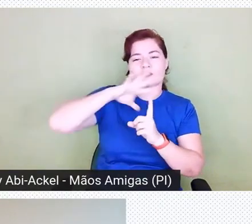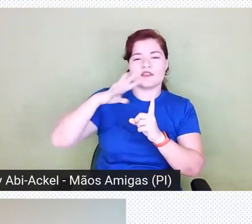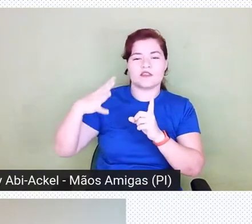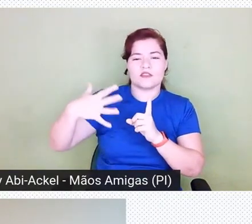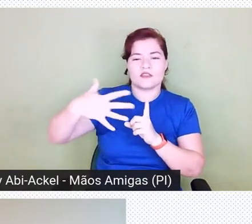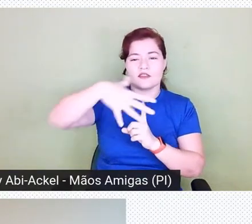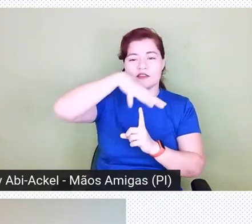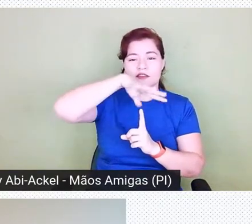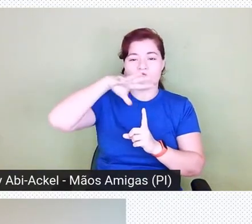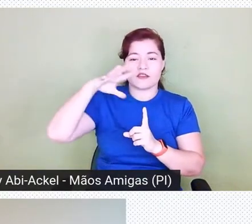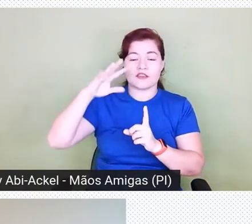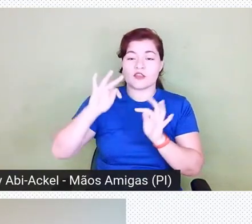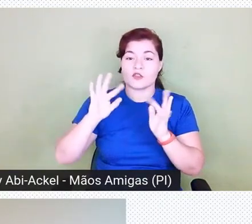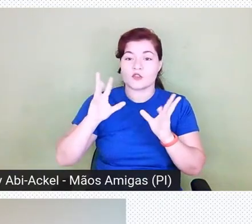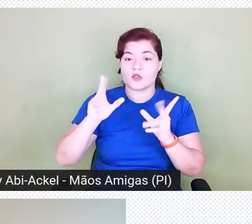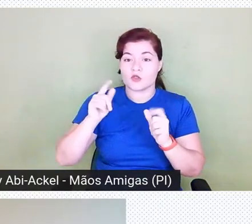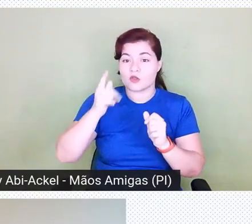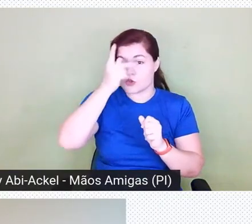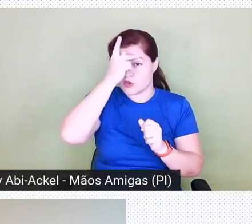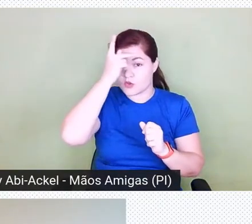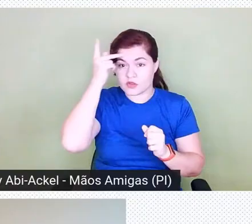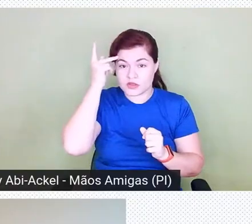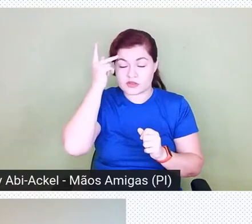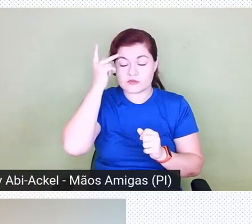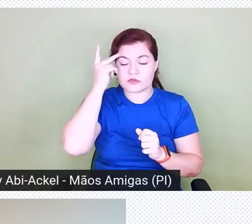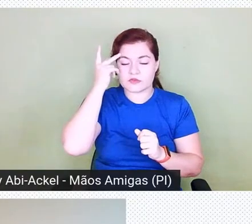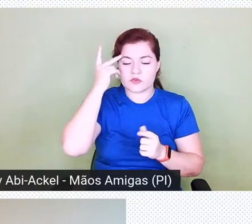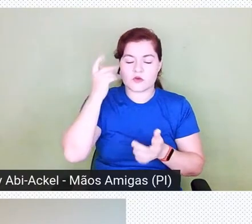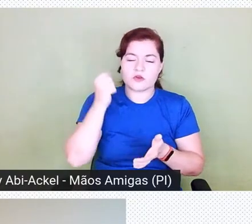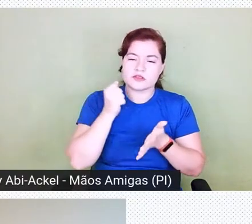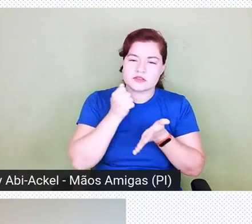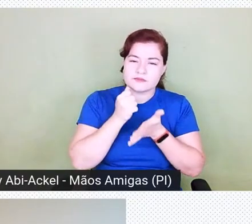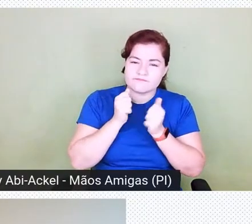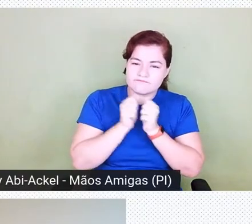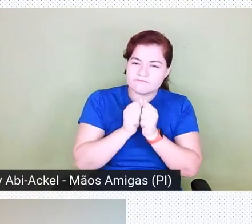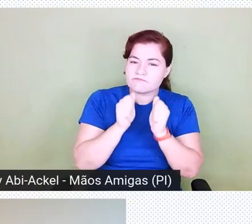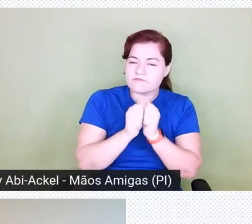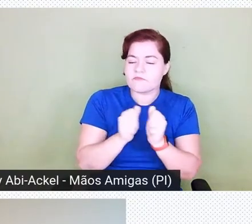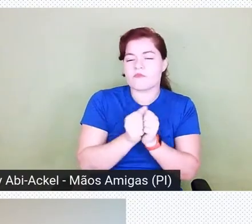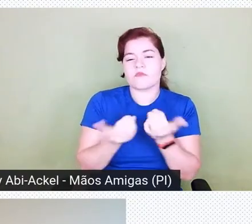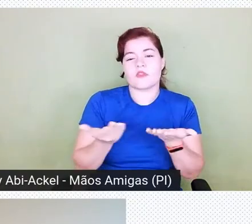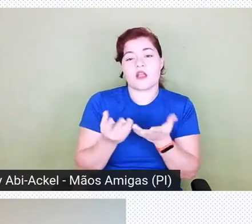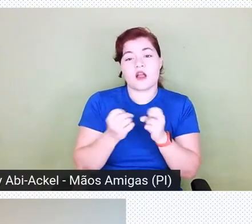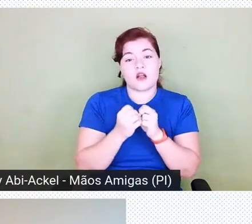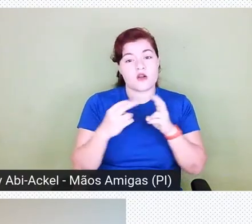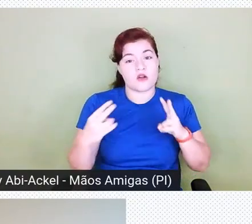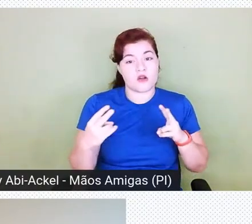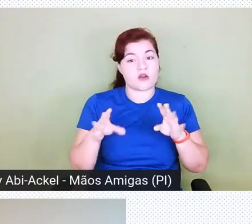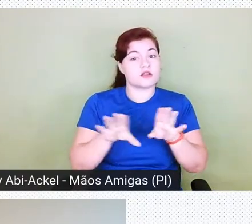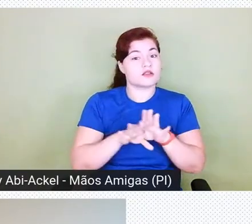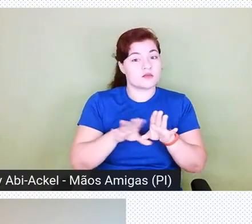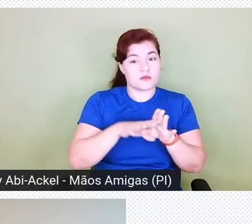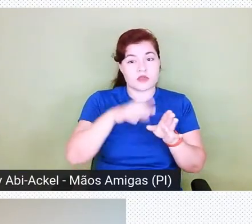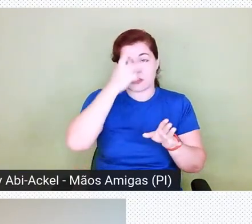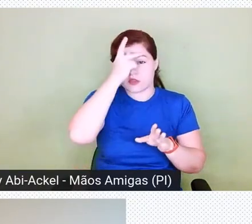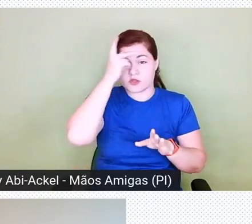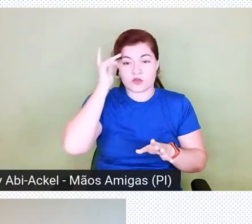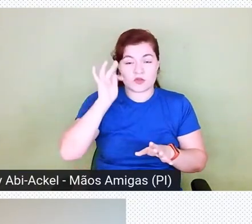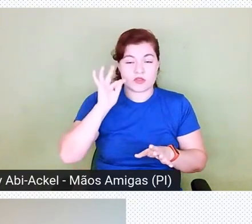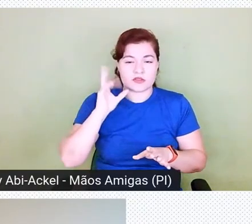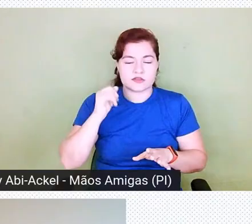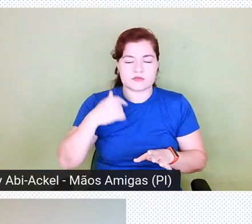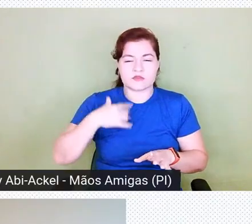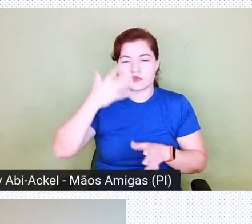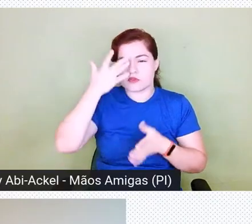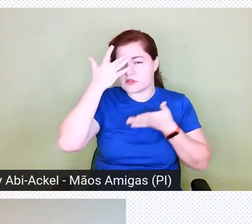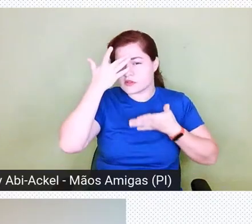acompanham virtualmente este nosso momento, mas também a todas elas que estão ligadas pela mente, pelo